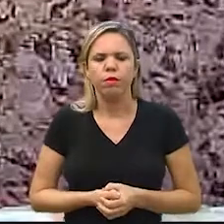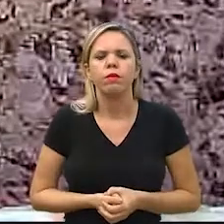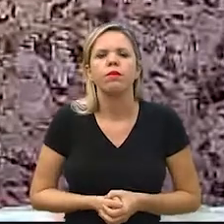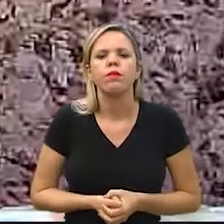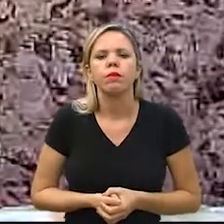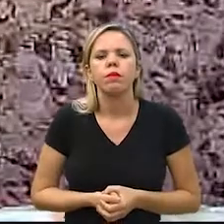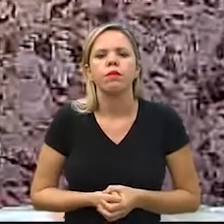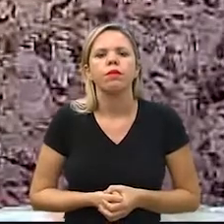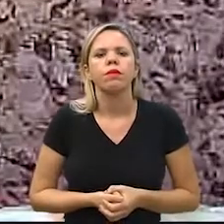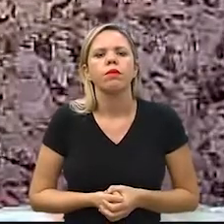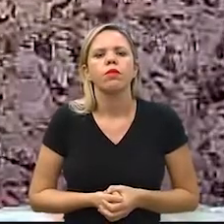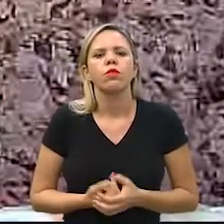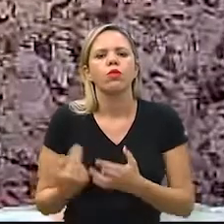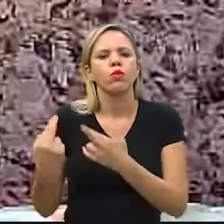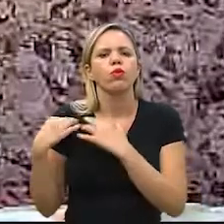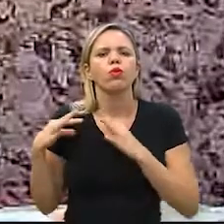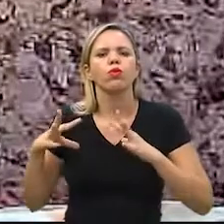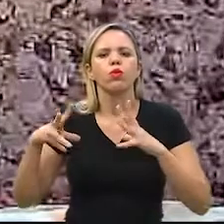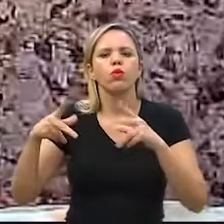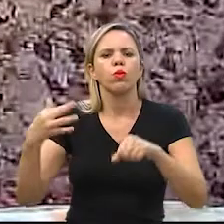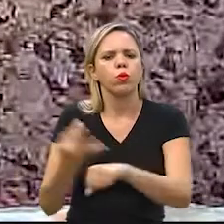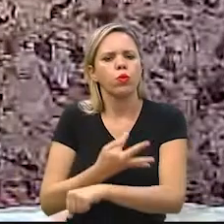em que pese toda a população